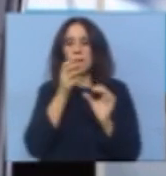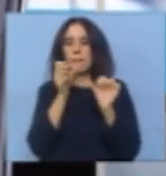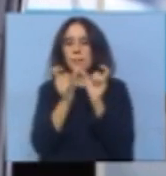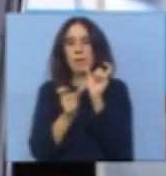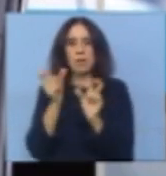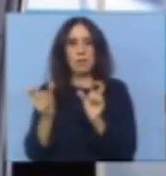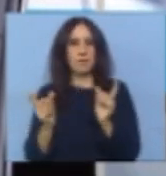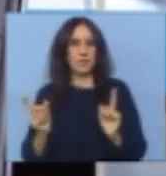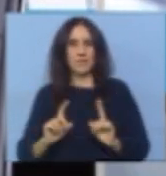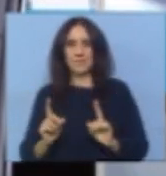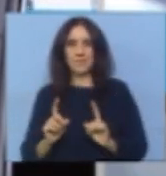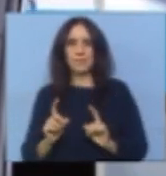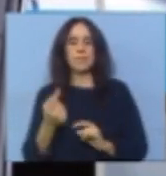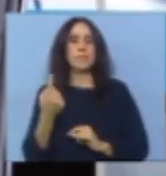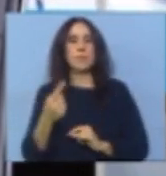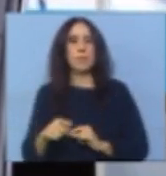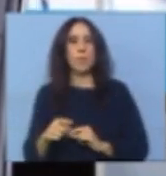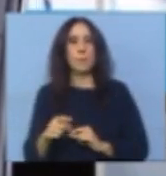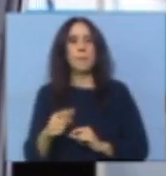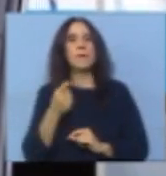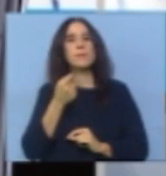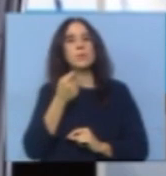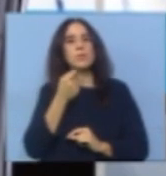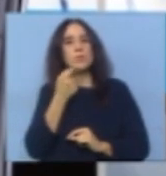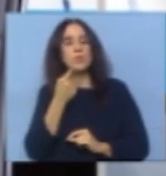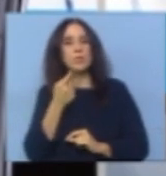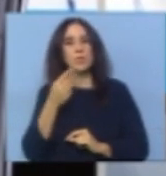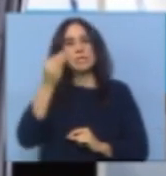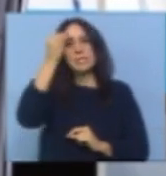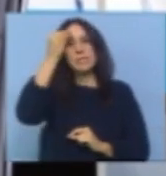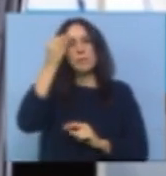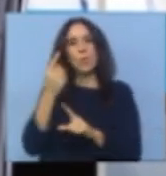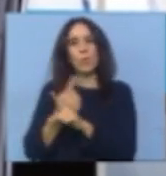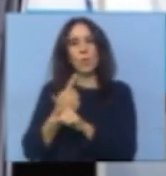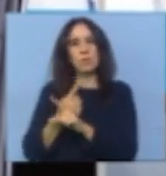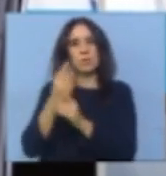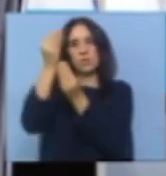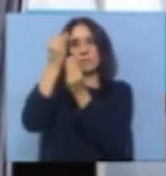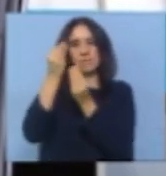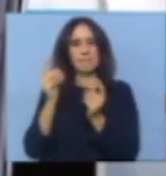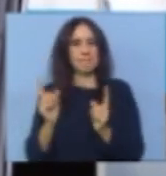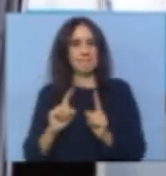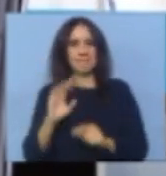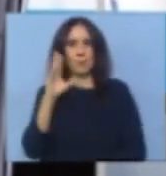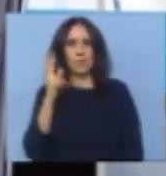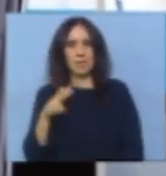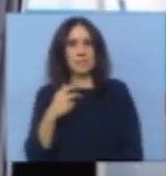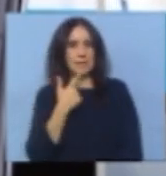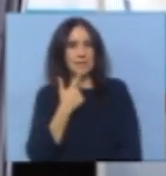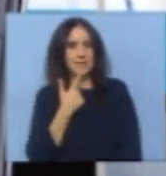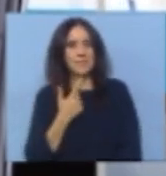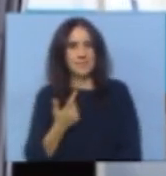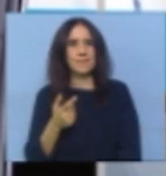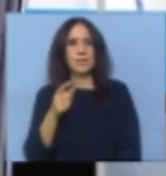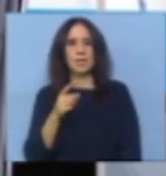palavras, não é apenas a questão de um curso que se faz para se saber umas coisas. Ele acontece, entende? Na